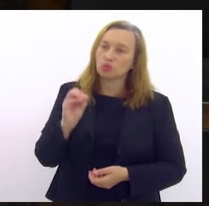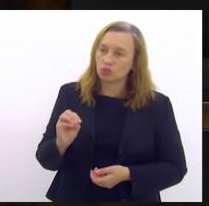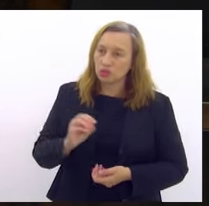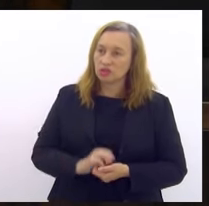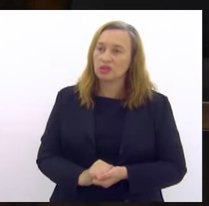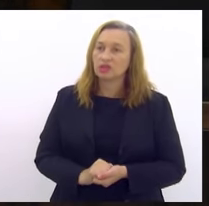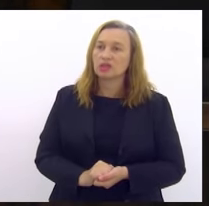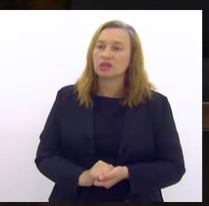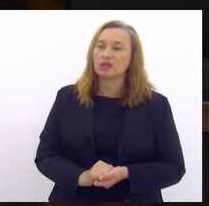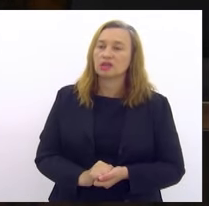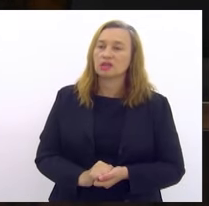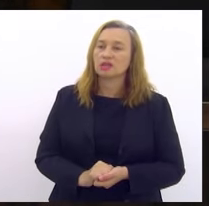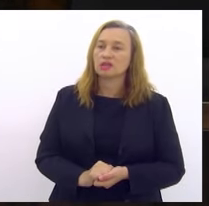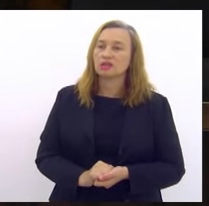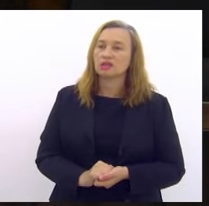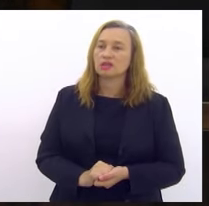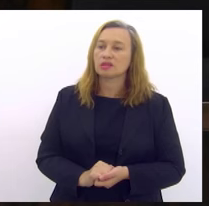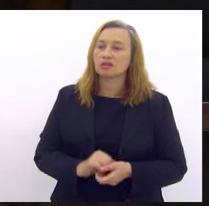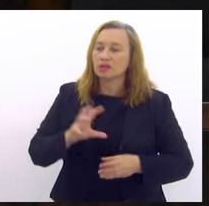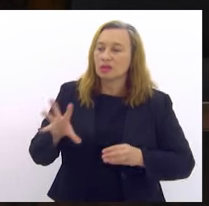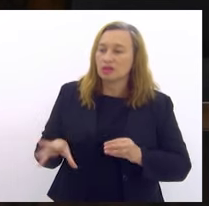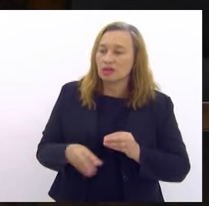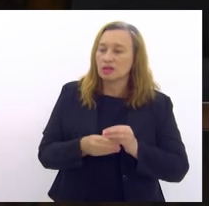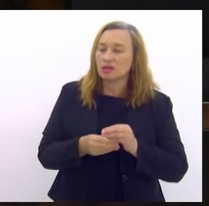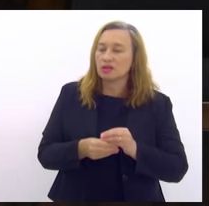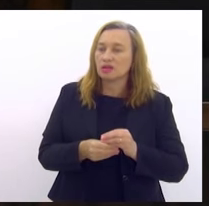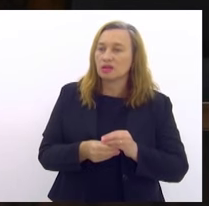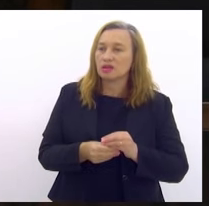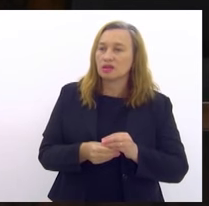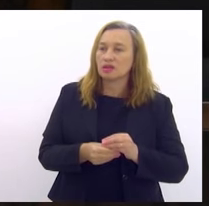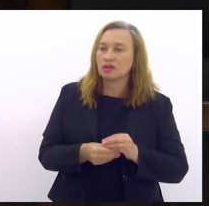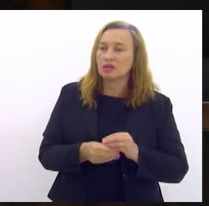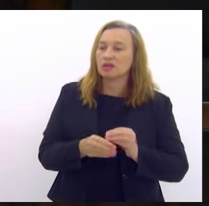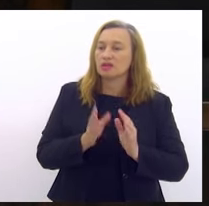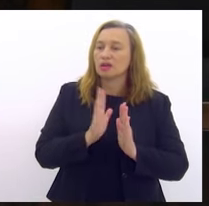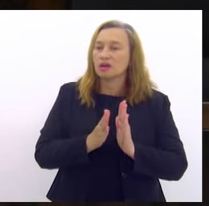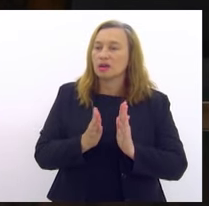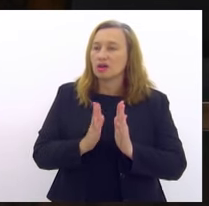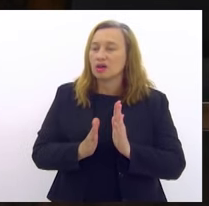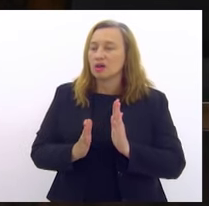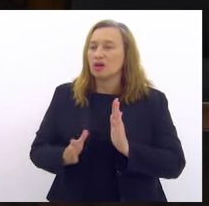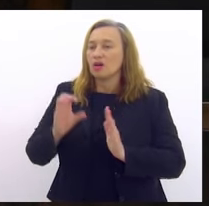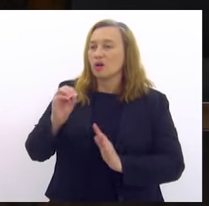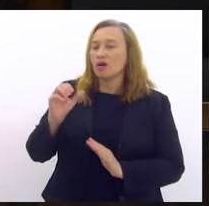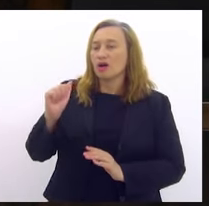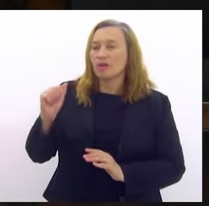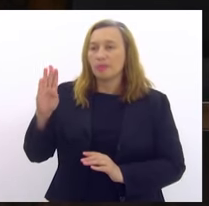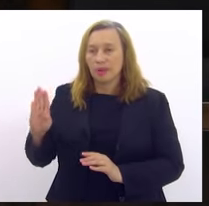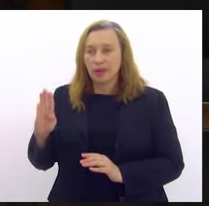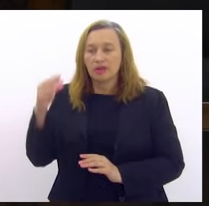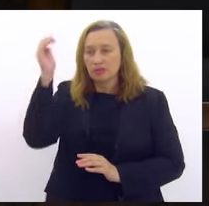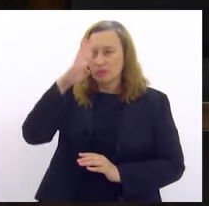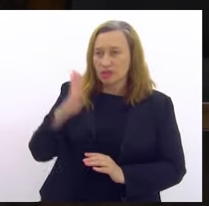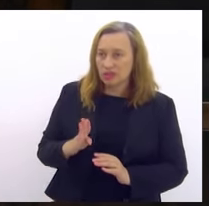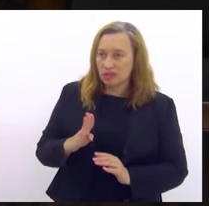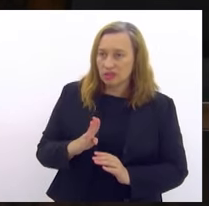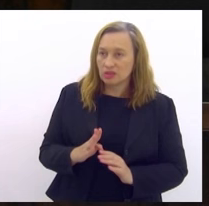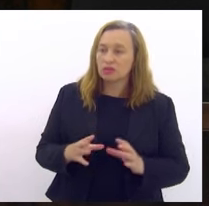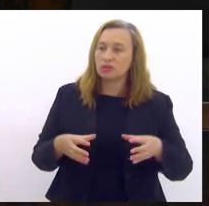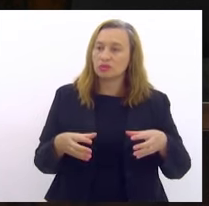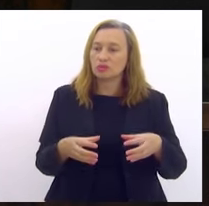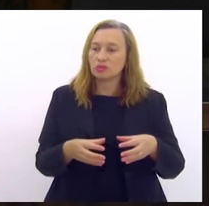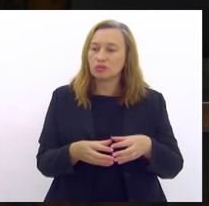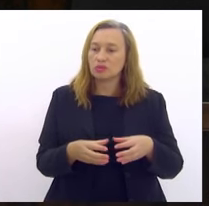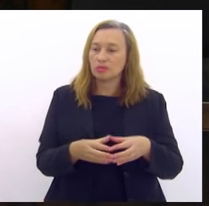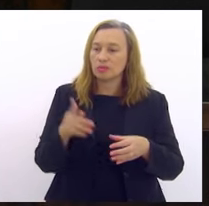que dispõe sobre a implantação de instalações destinadas à Ordem dos Advogados do Brasil, OAB, nos estabelecimentos penais no